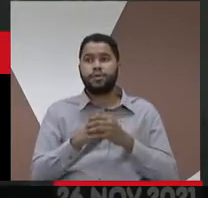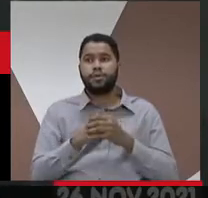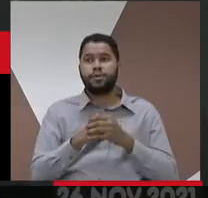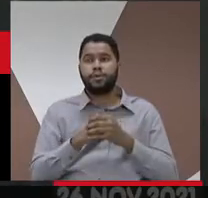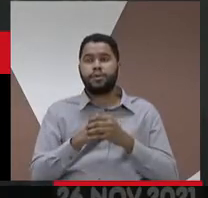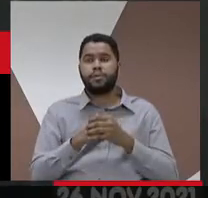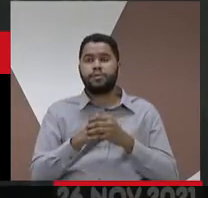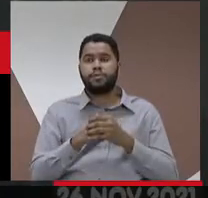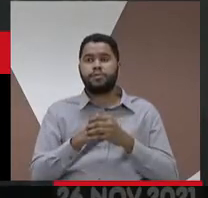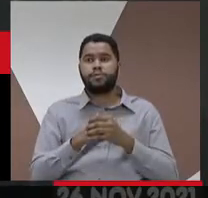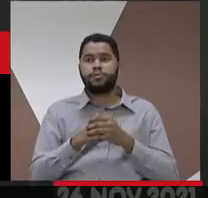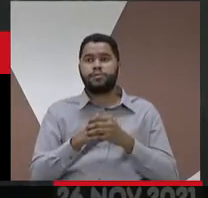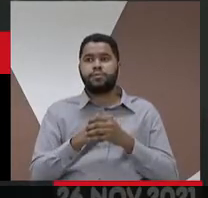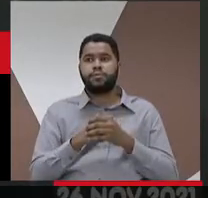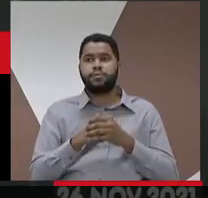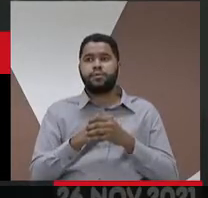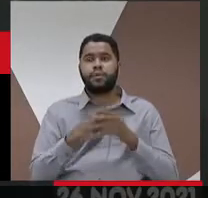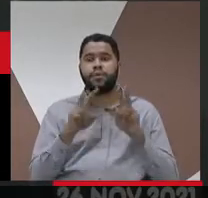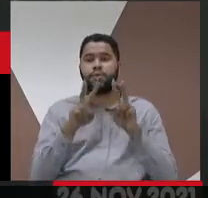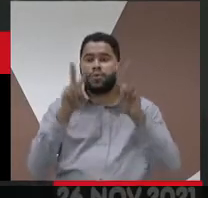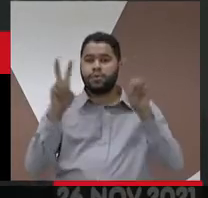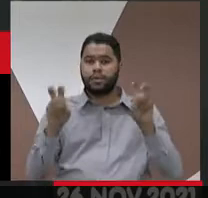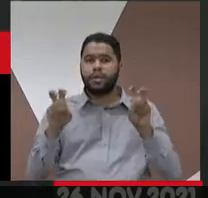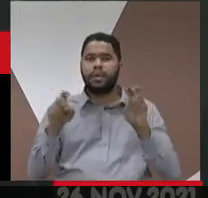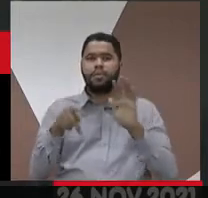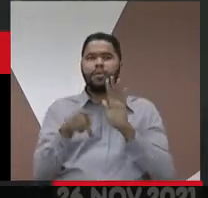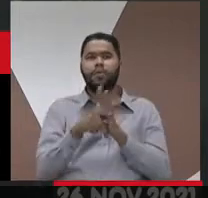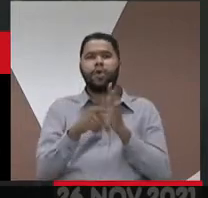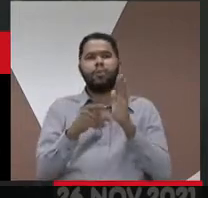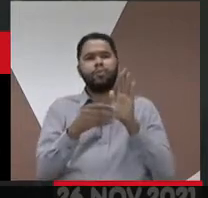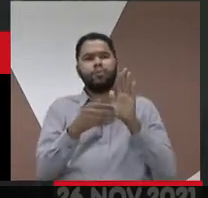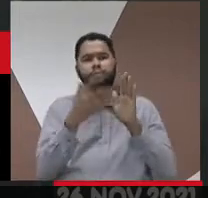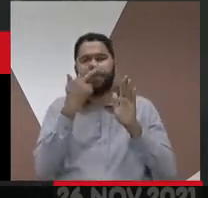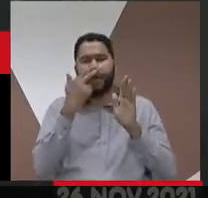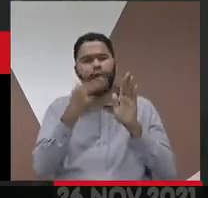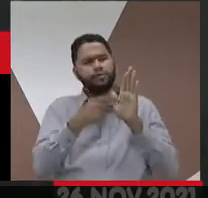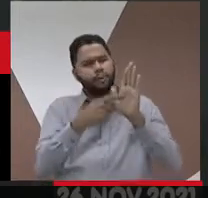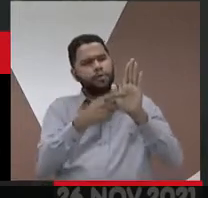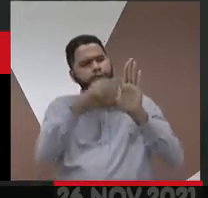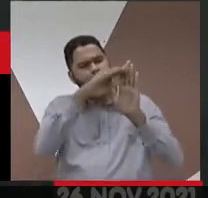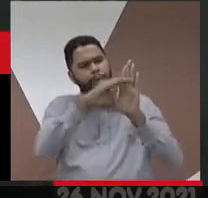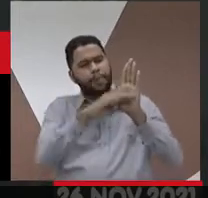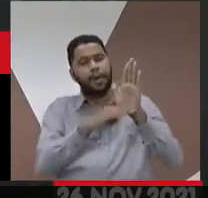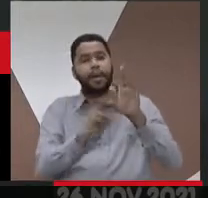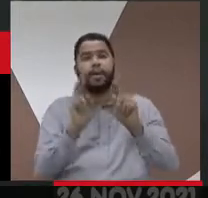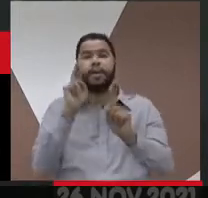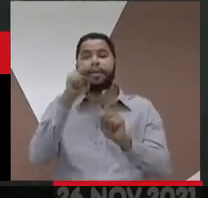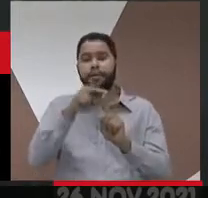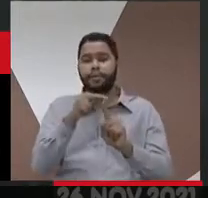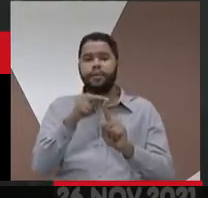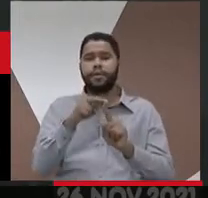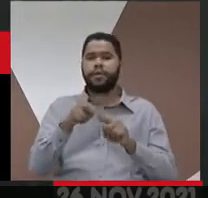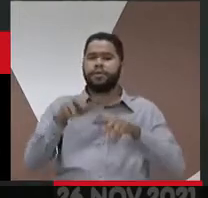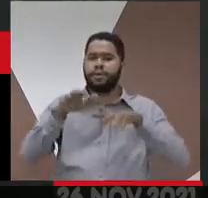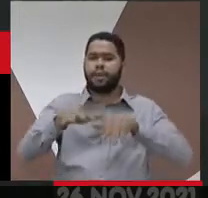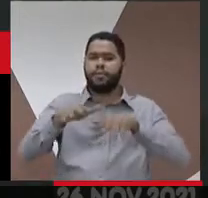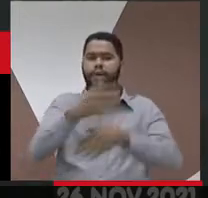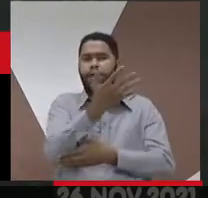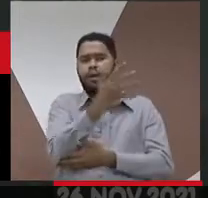Queria dizer também o seguinte, ainda em tema de transparência sobre o traçado, dizer que a gente tem como referência na militância